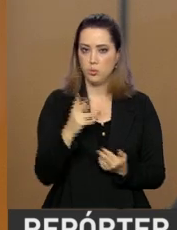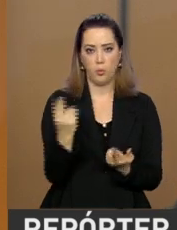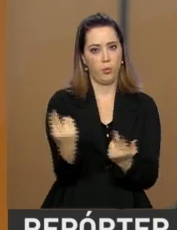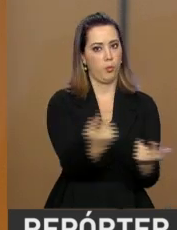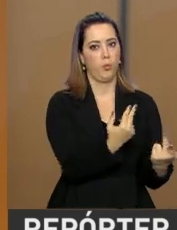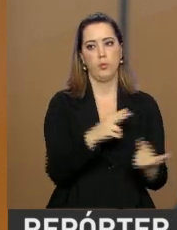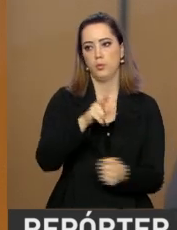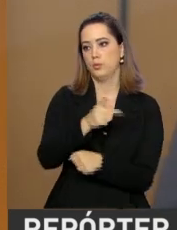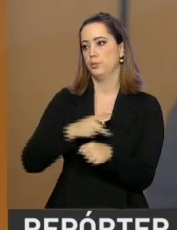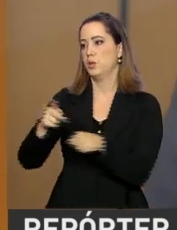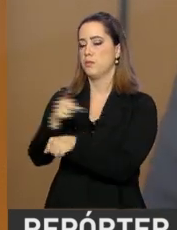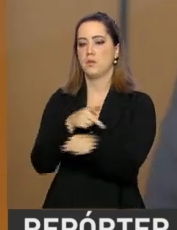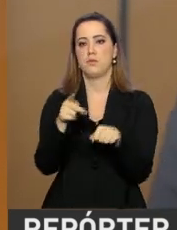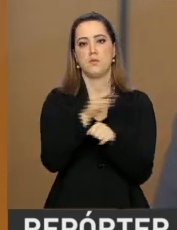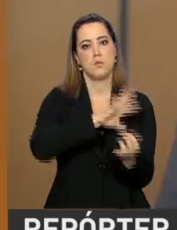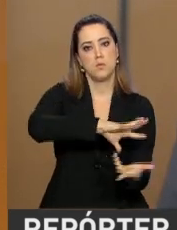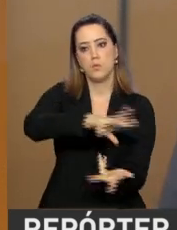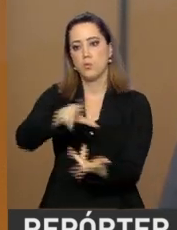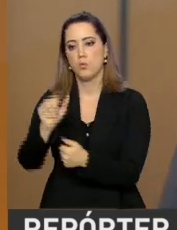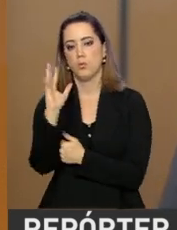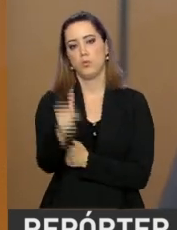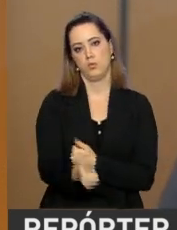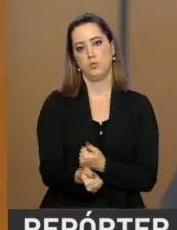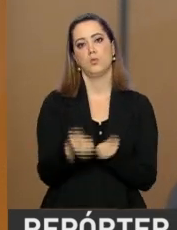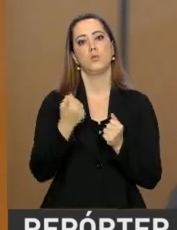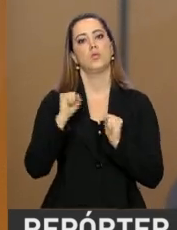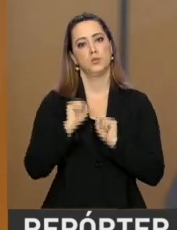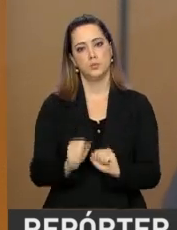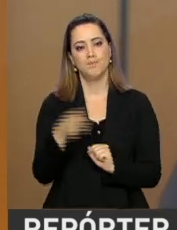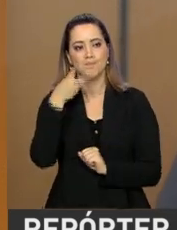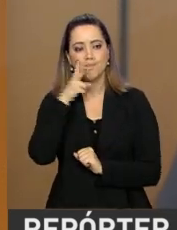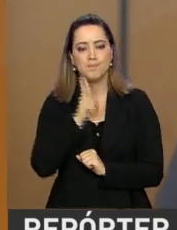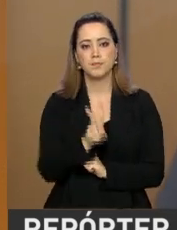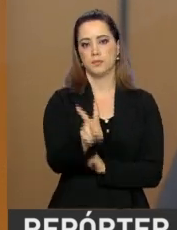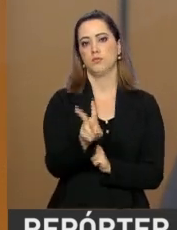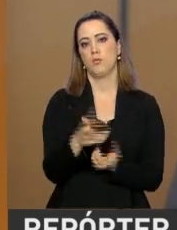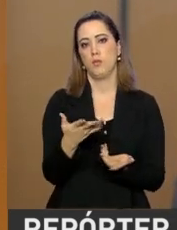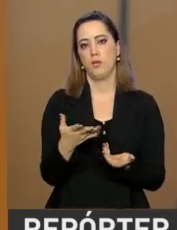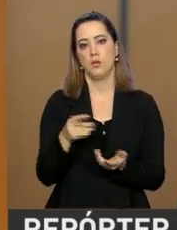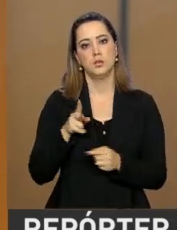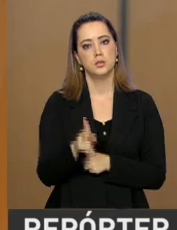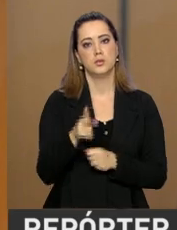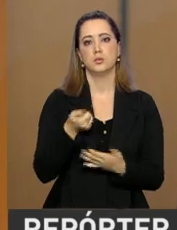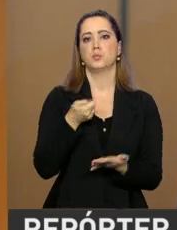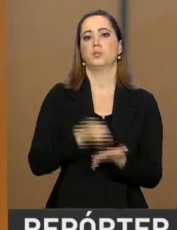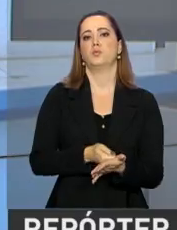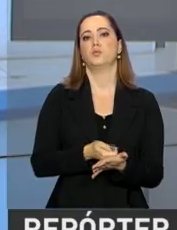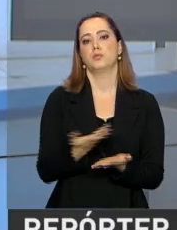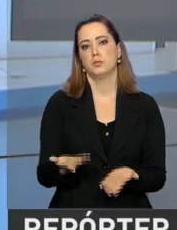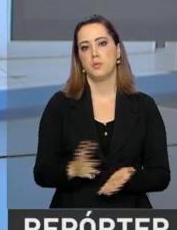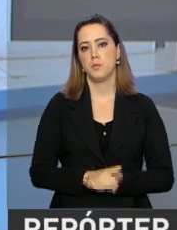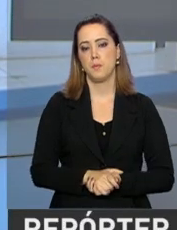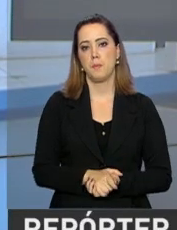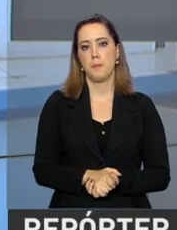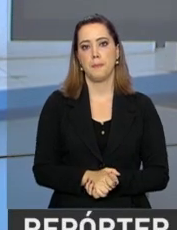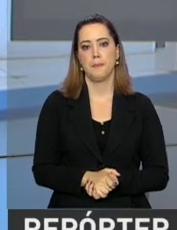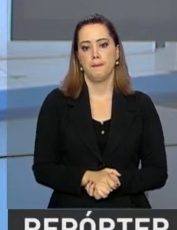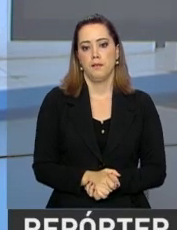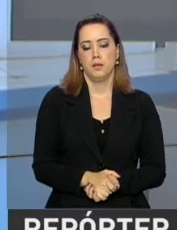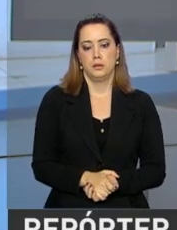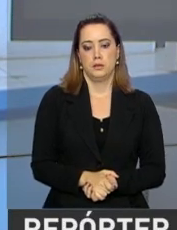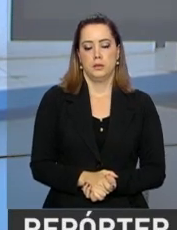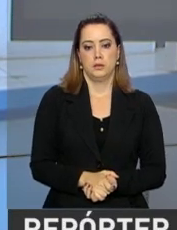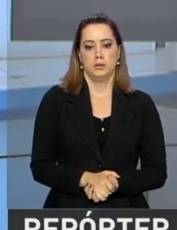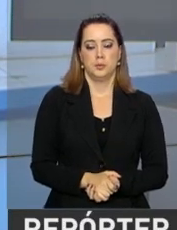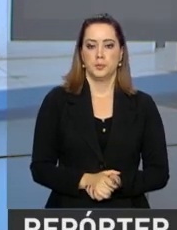mundo todo. E dentro da possibilidade, nós vamos agir da maneira mais dura possível.